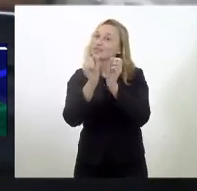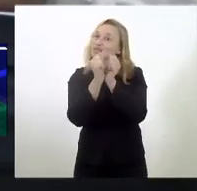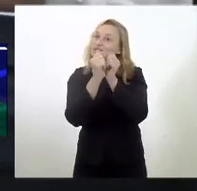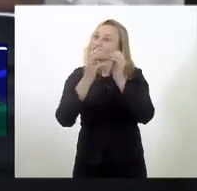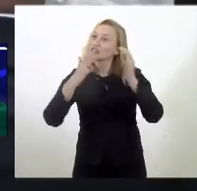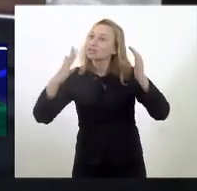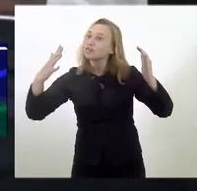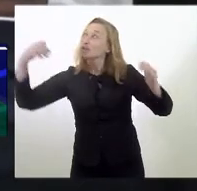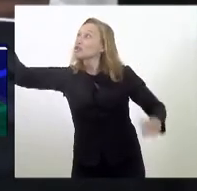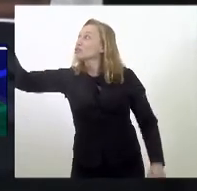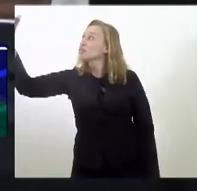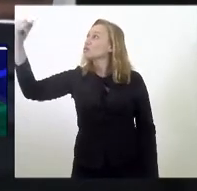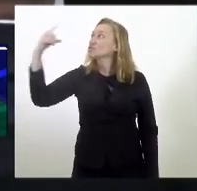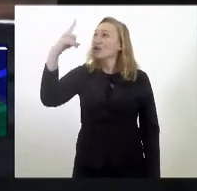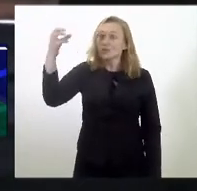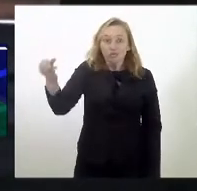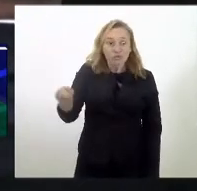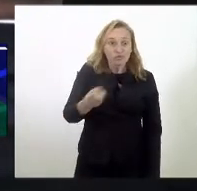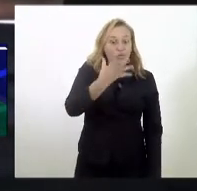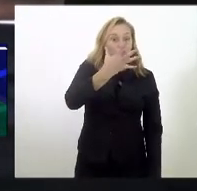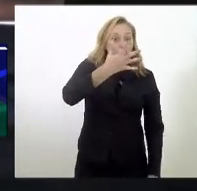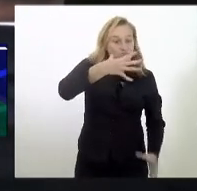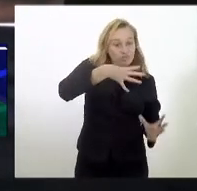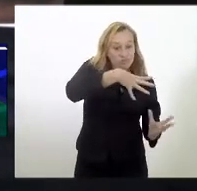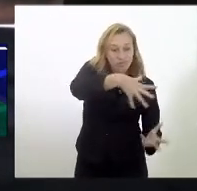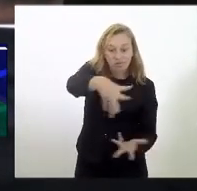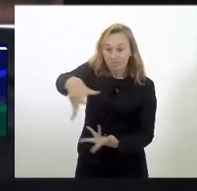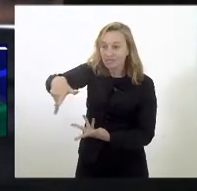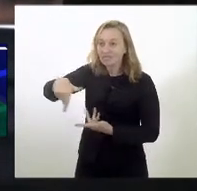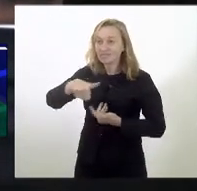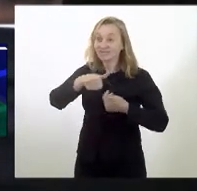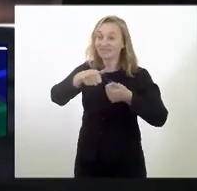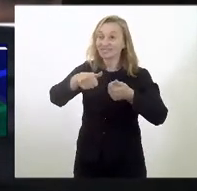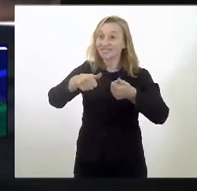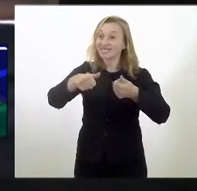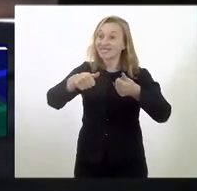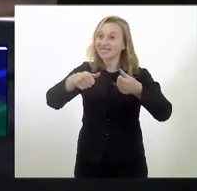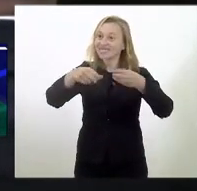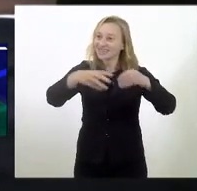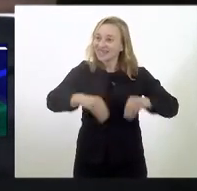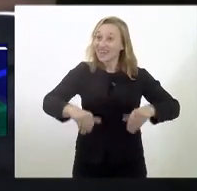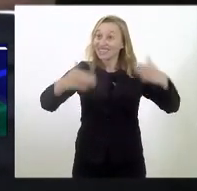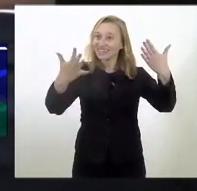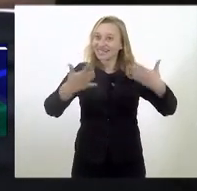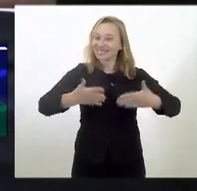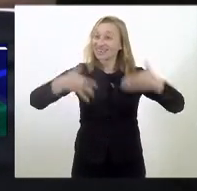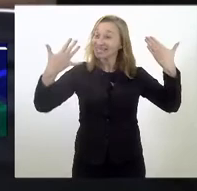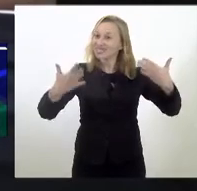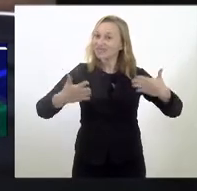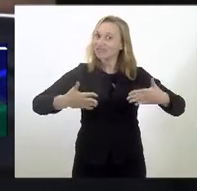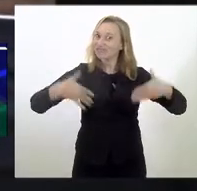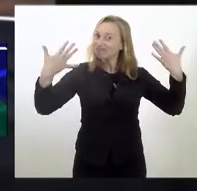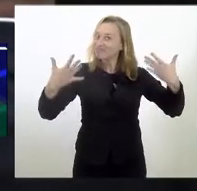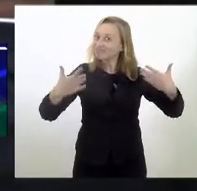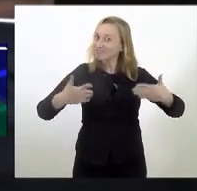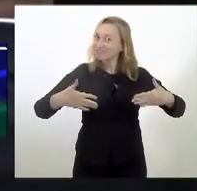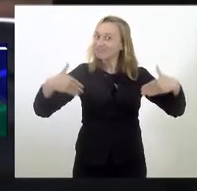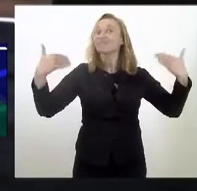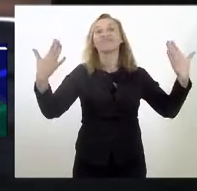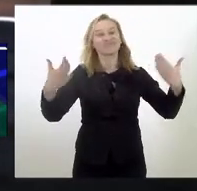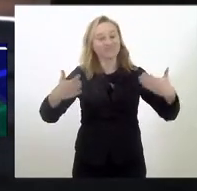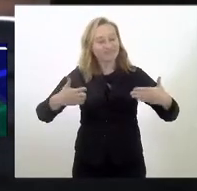iluminado ao sol do novo mundo, do que a terra